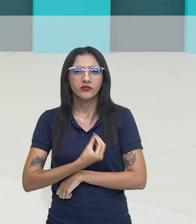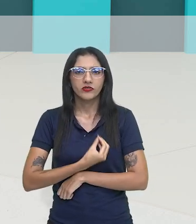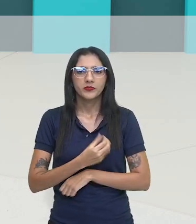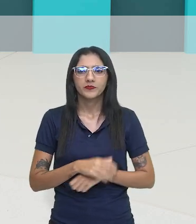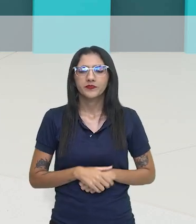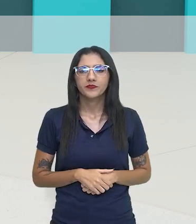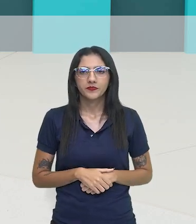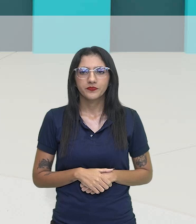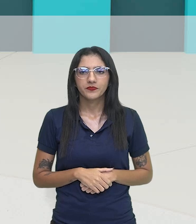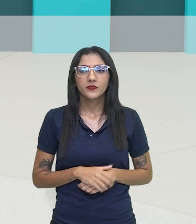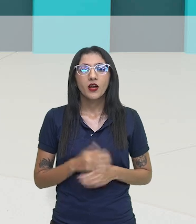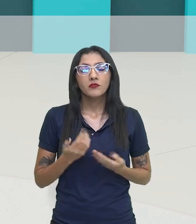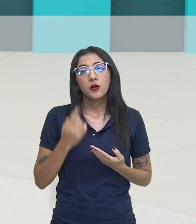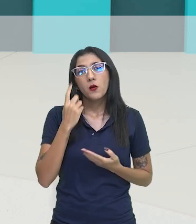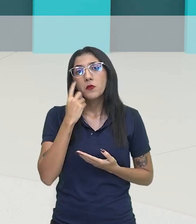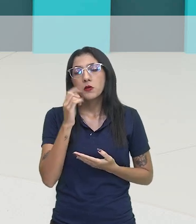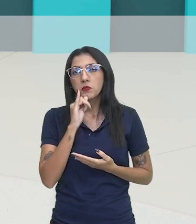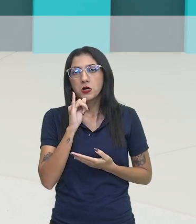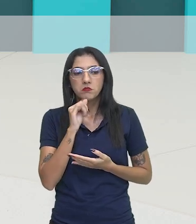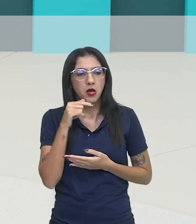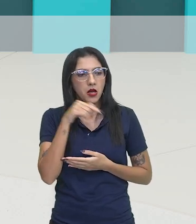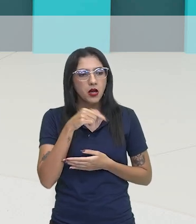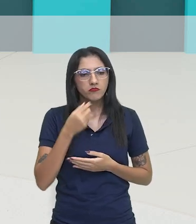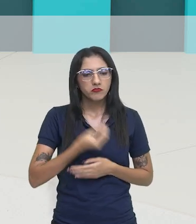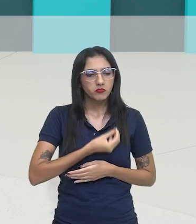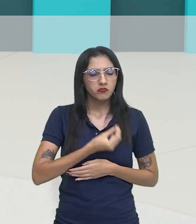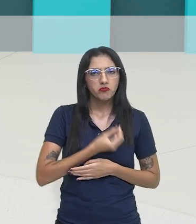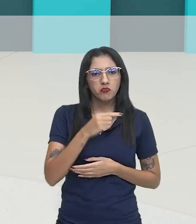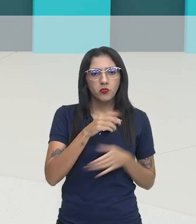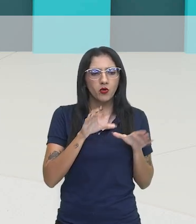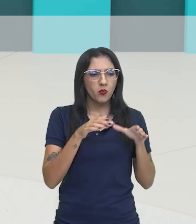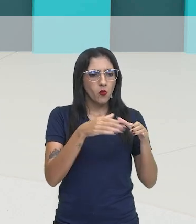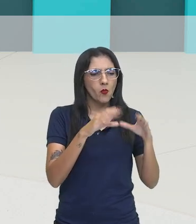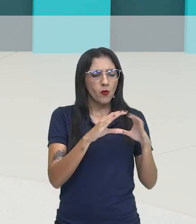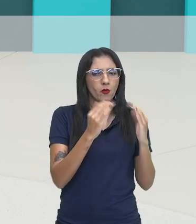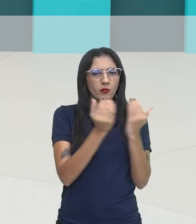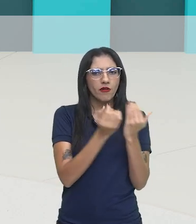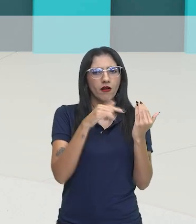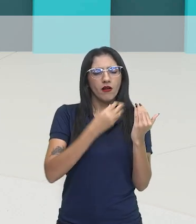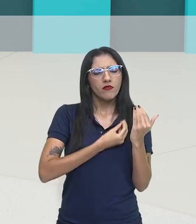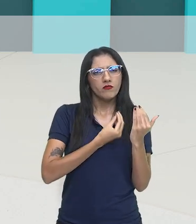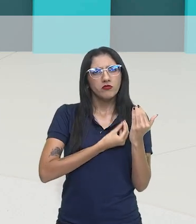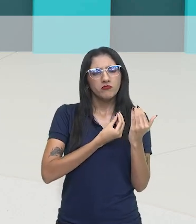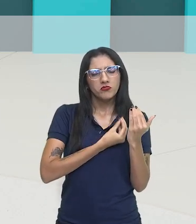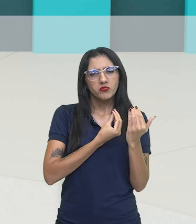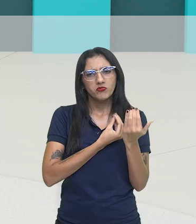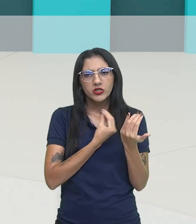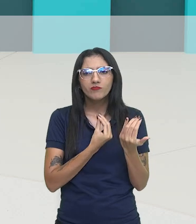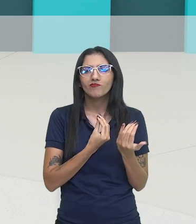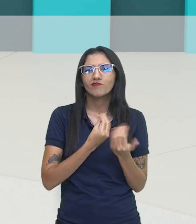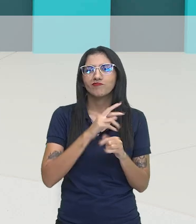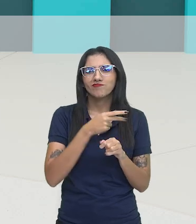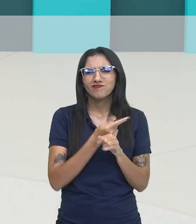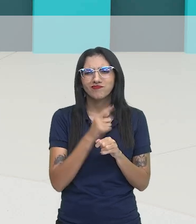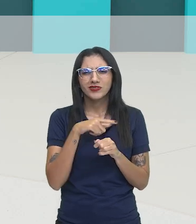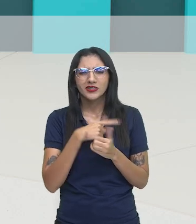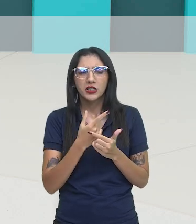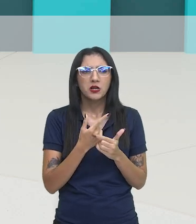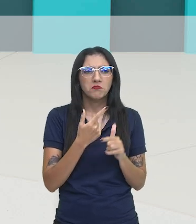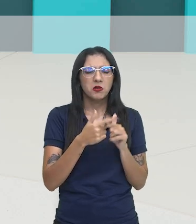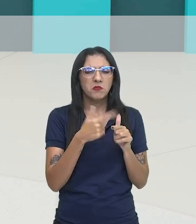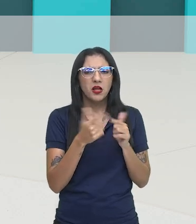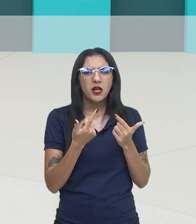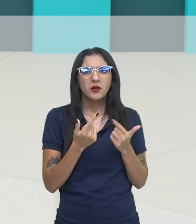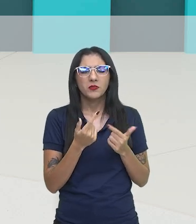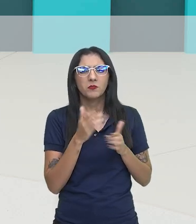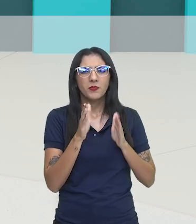em determinado ponto, onde ele estava com a sua tribo, a sua comunidade ali vivendo, e de repente começou a ter uma seca muito